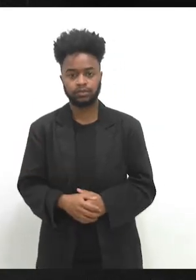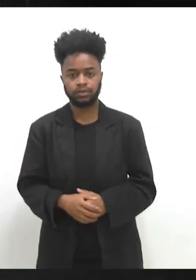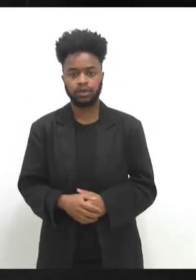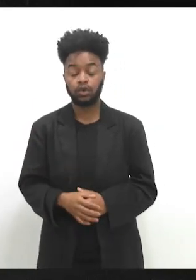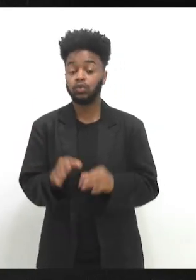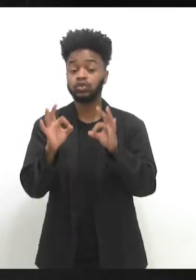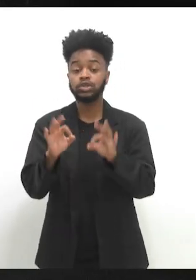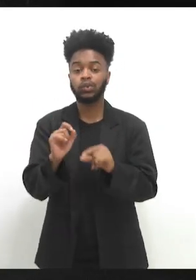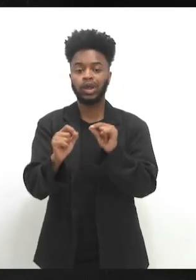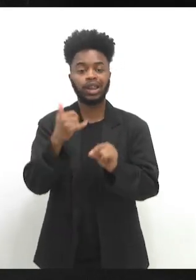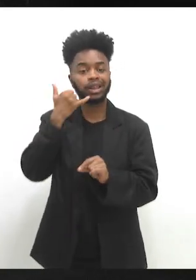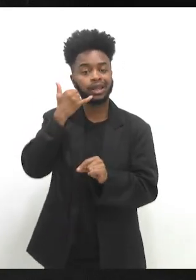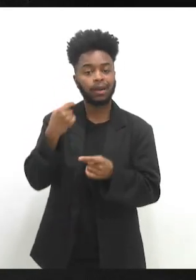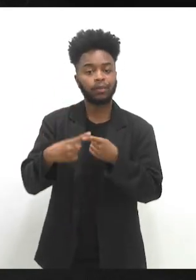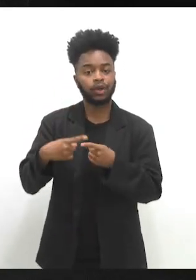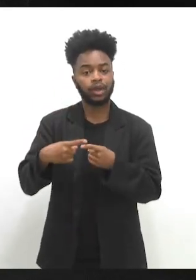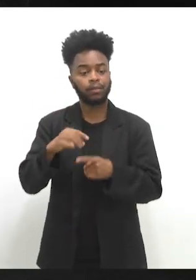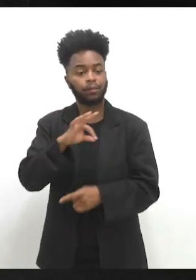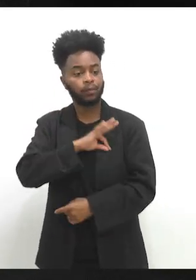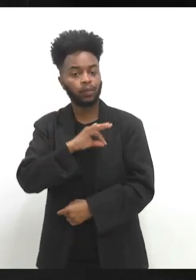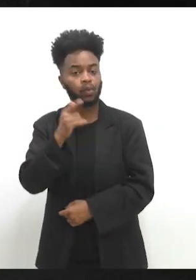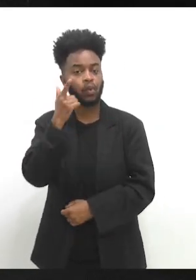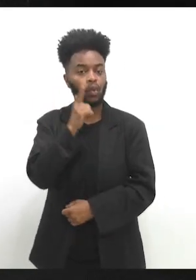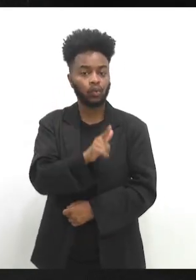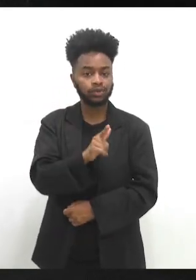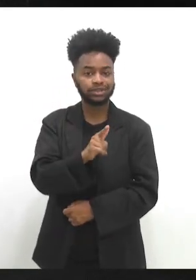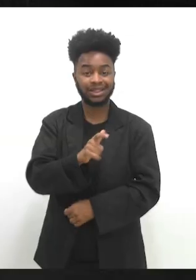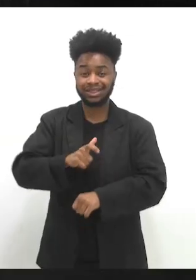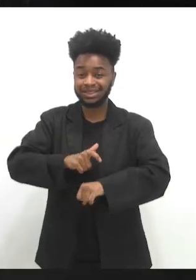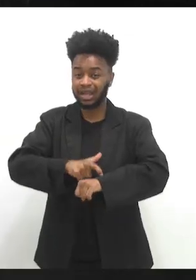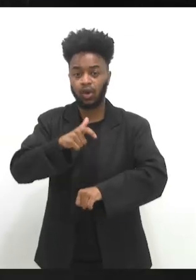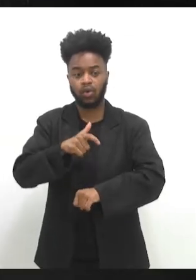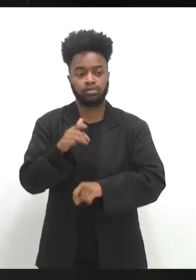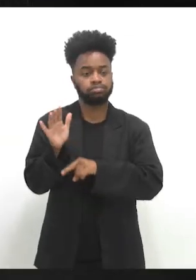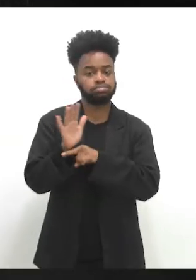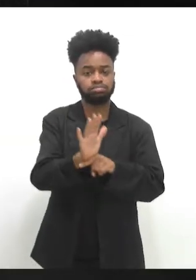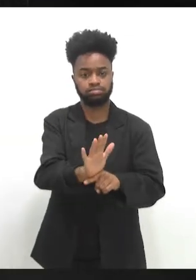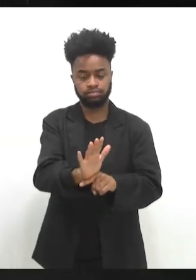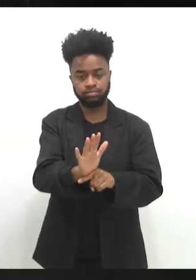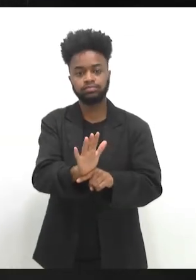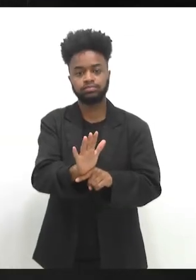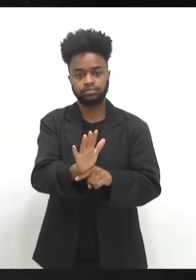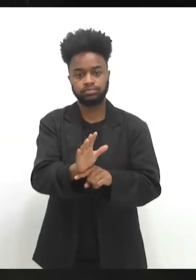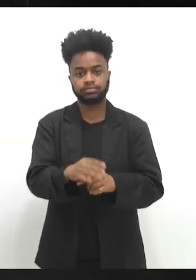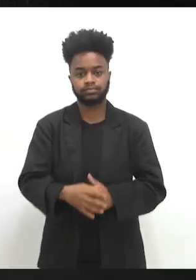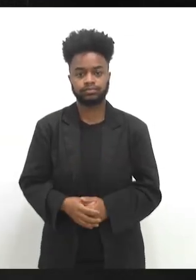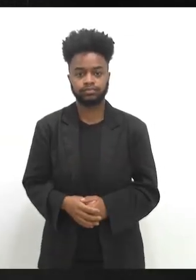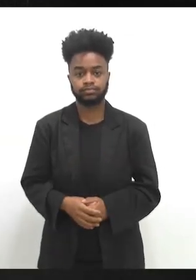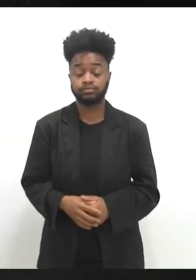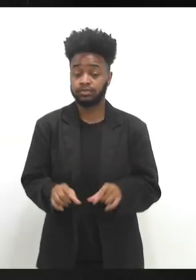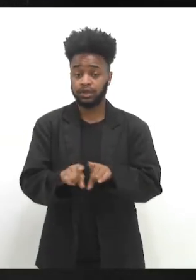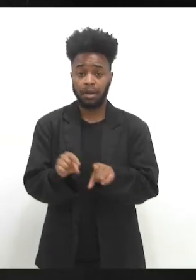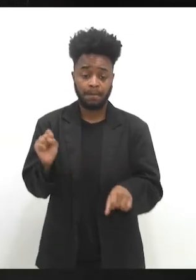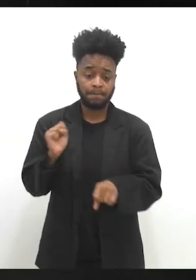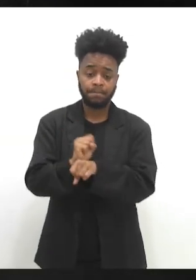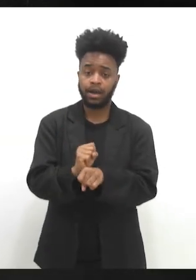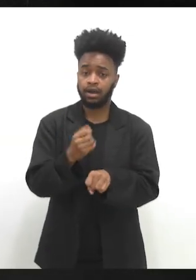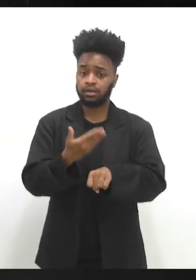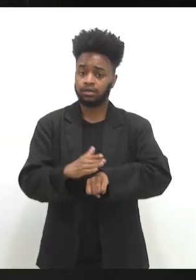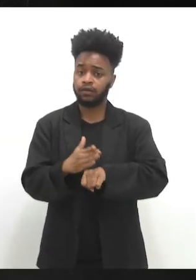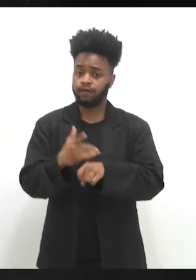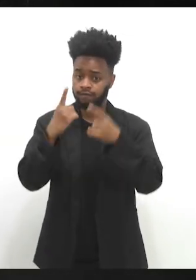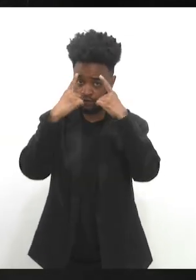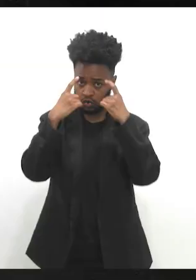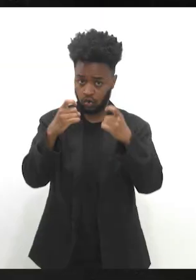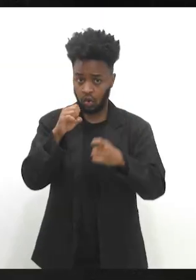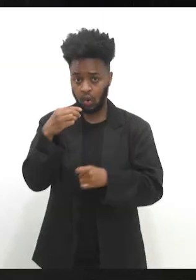exatamente. O ideal é que você ligue para que a polícia possa, né, Sim. de imediato socorrer e interromper essa prática